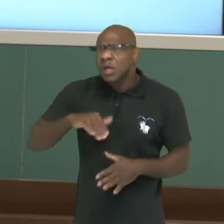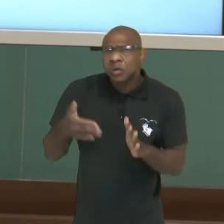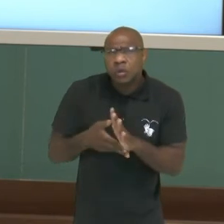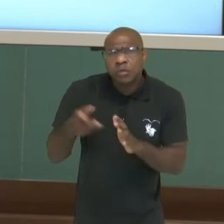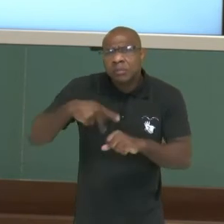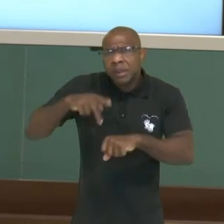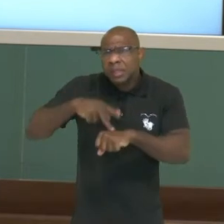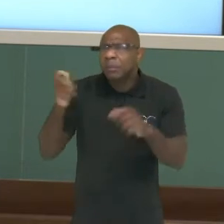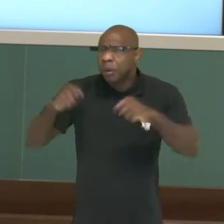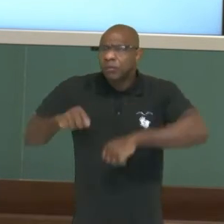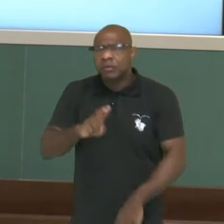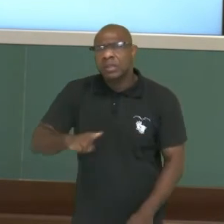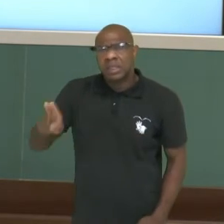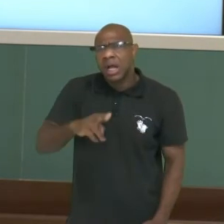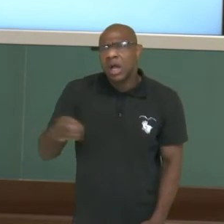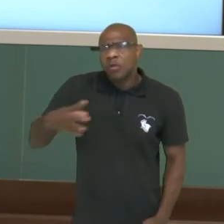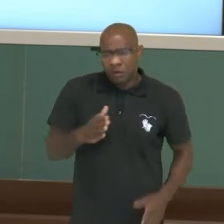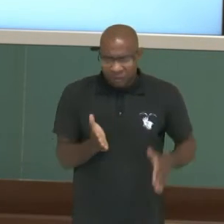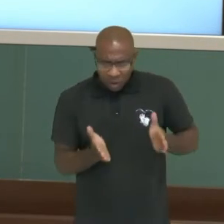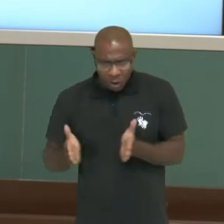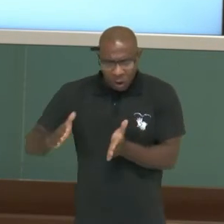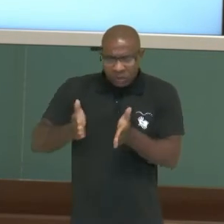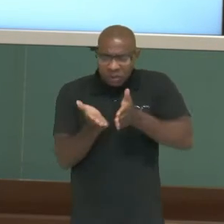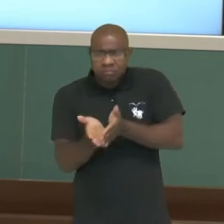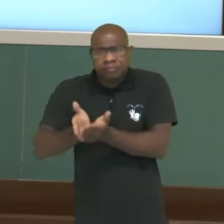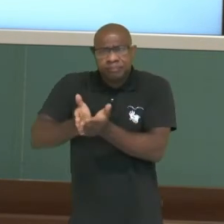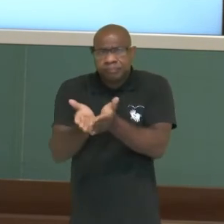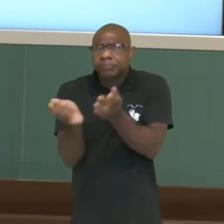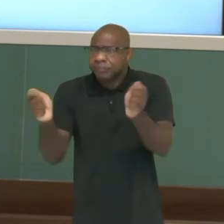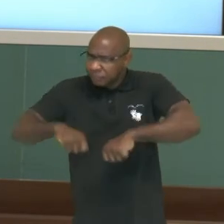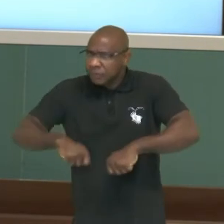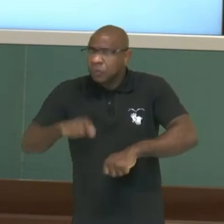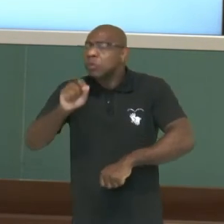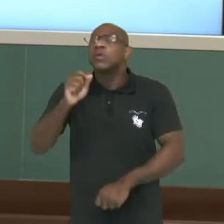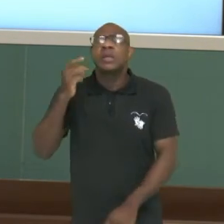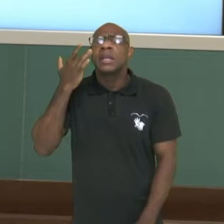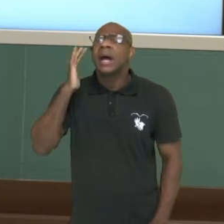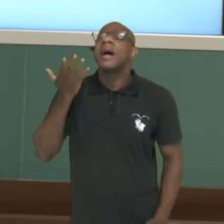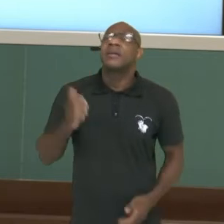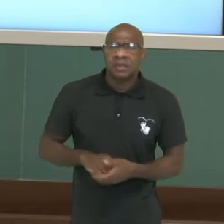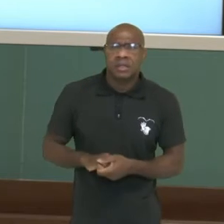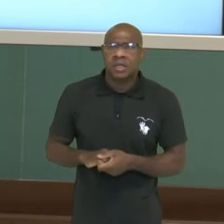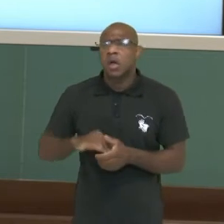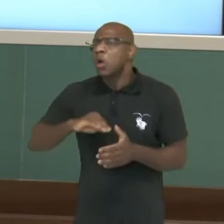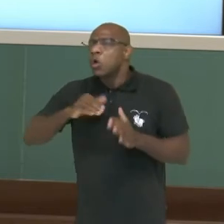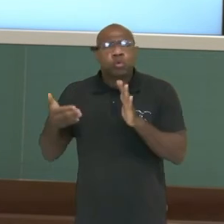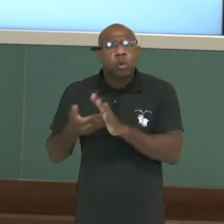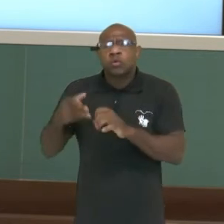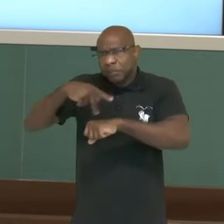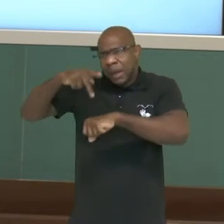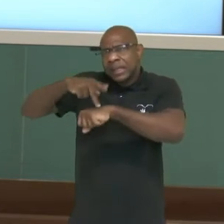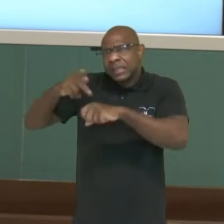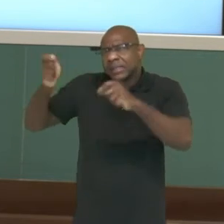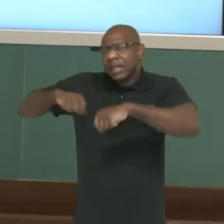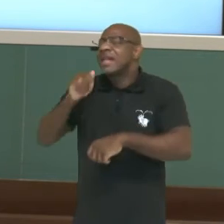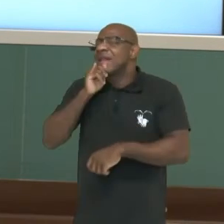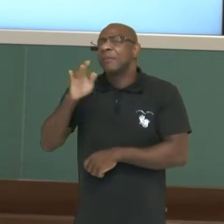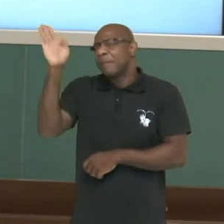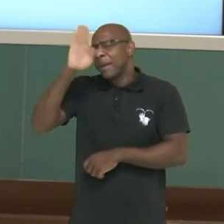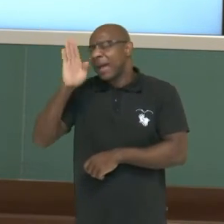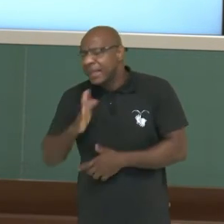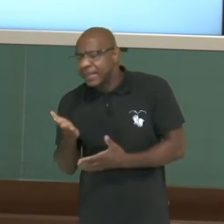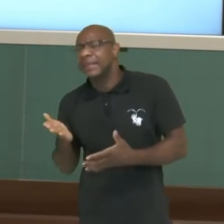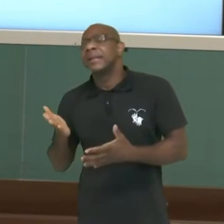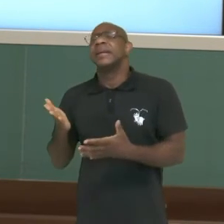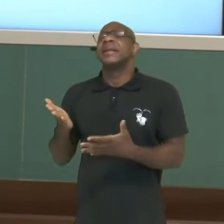países poderão utilizar essas novas rotas marítimas? O que você acha, né? Será que todos os países poderão, como o Brasil e outros países